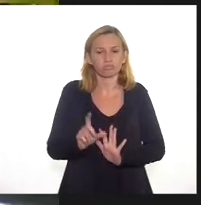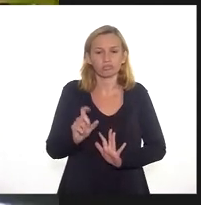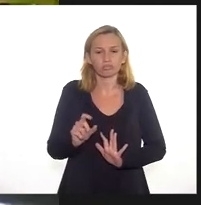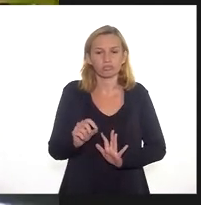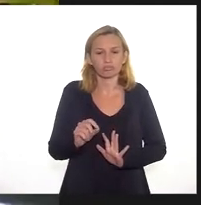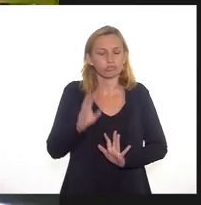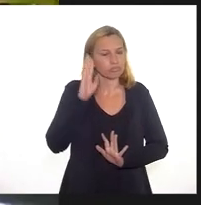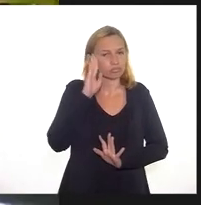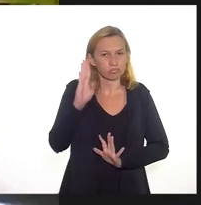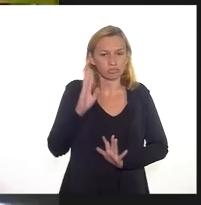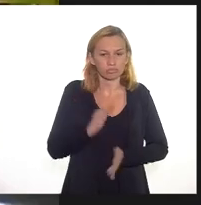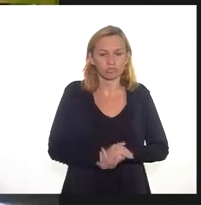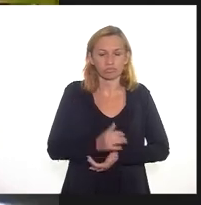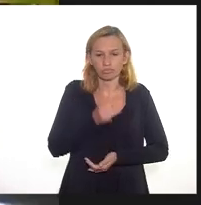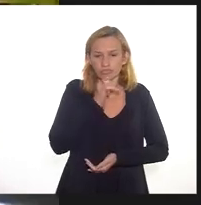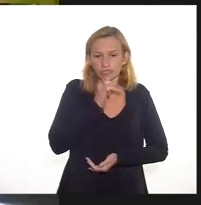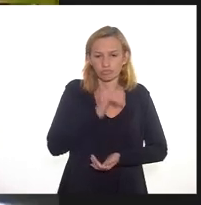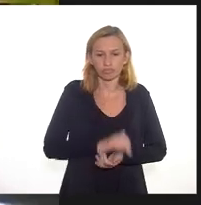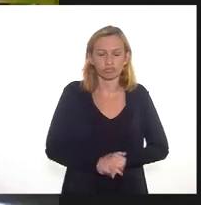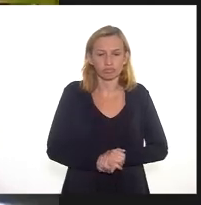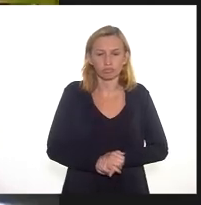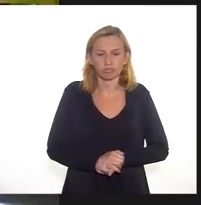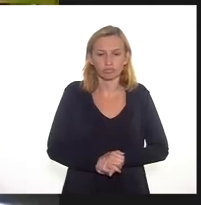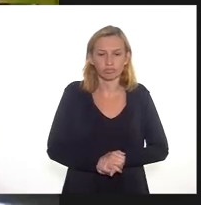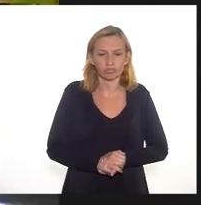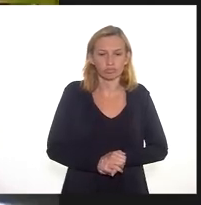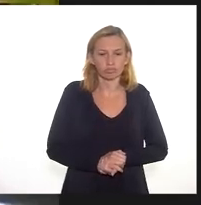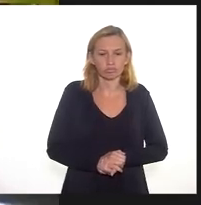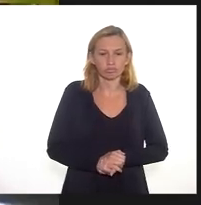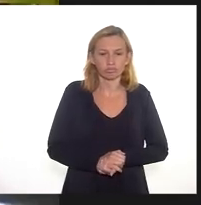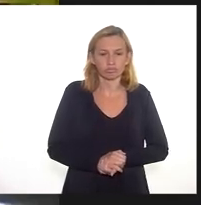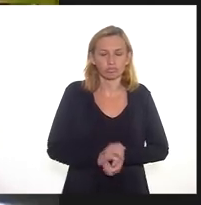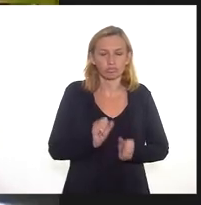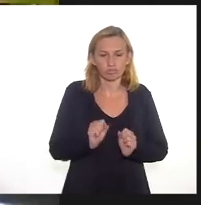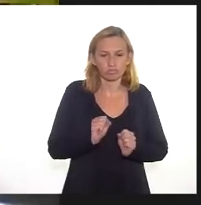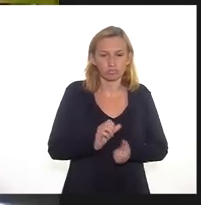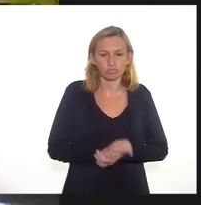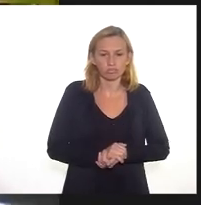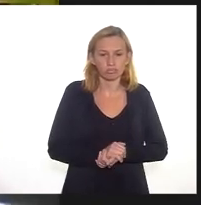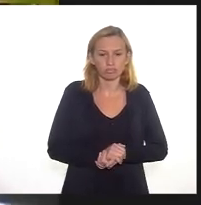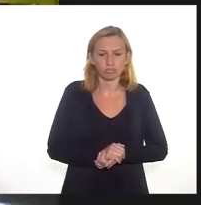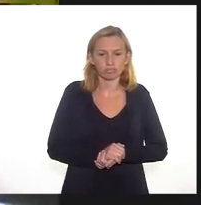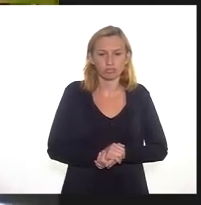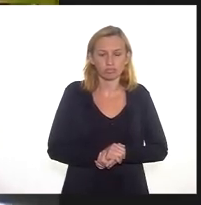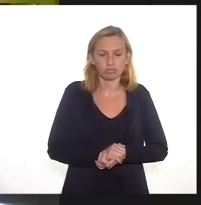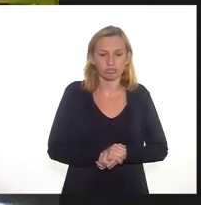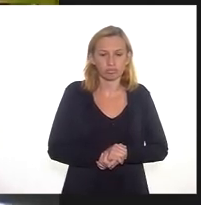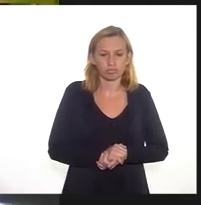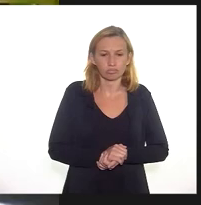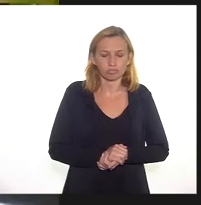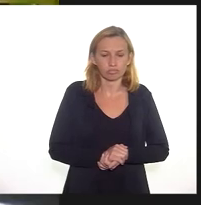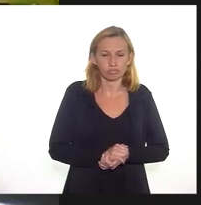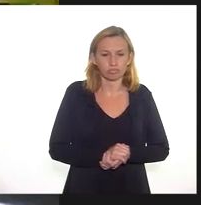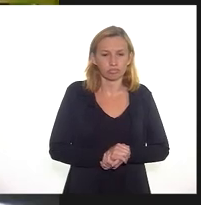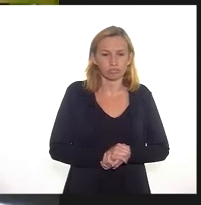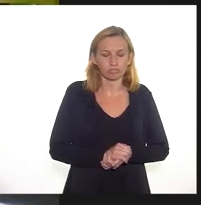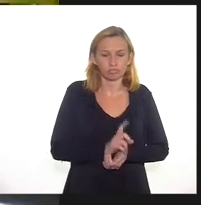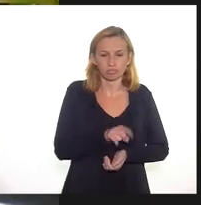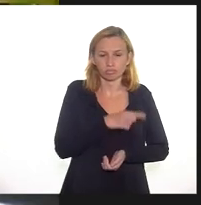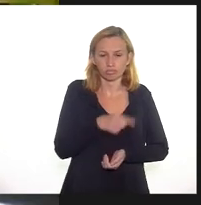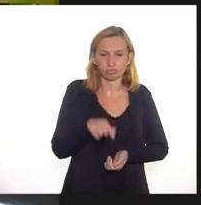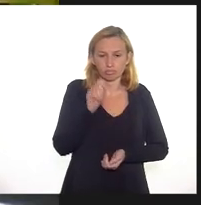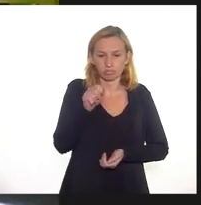elementos centrais, por exemplo, elementos para que pudesse colocar ali a suspensão do leilão